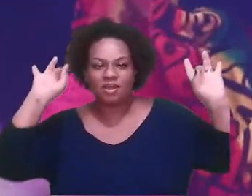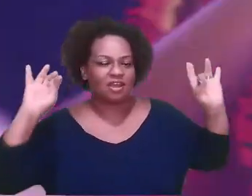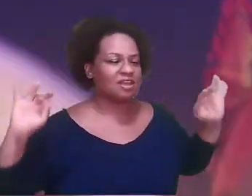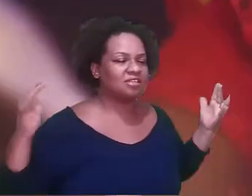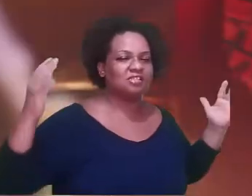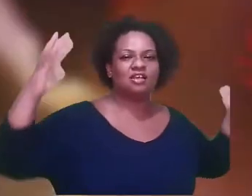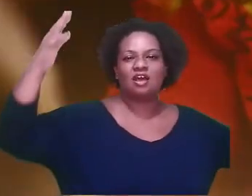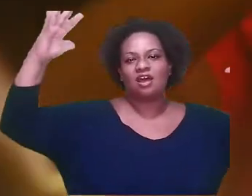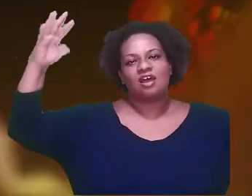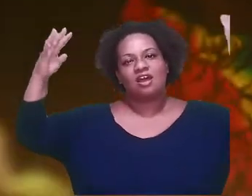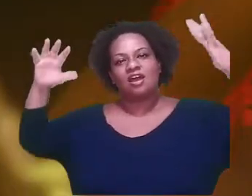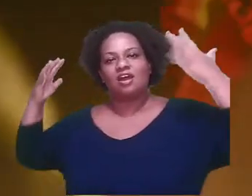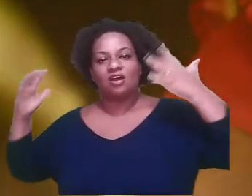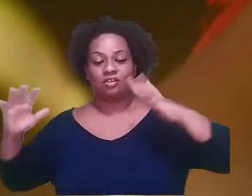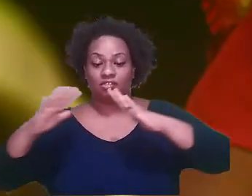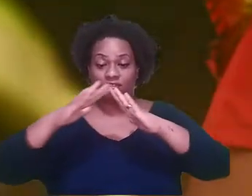salve os terreiros desse país,